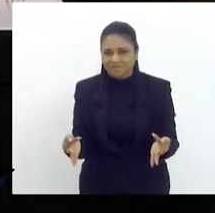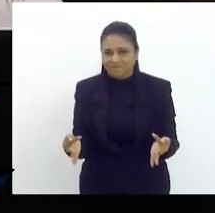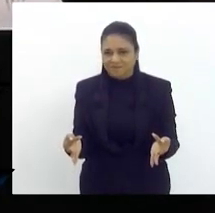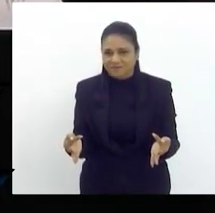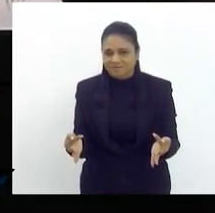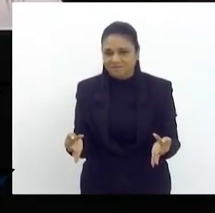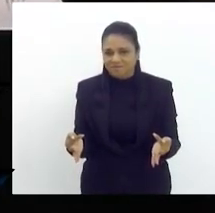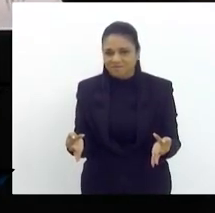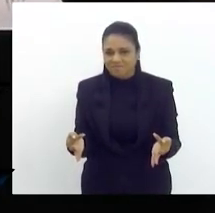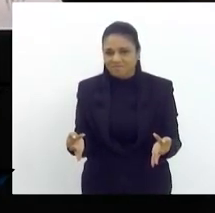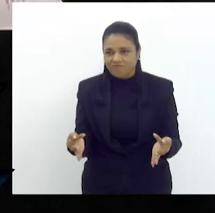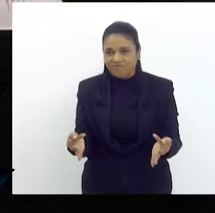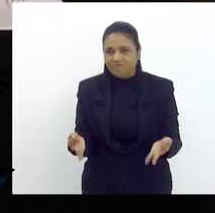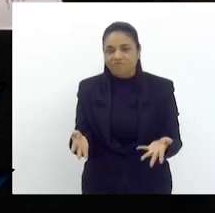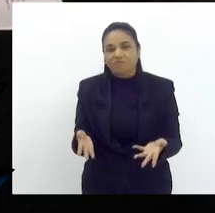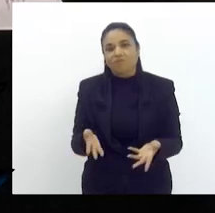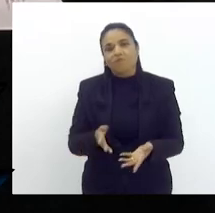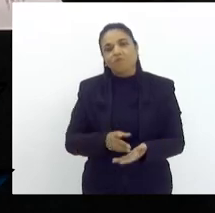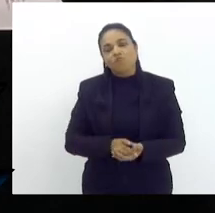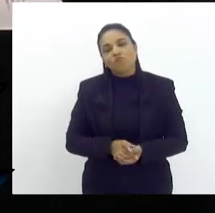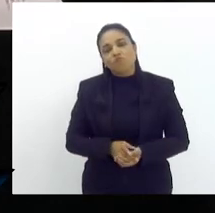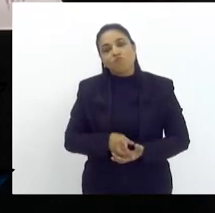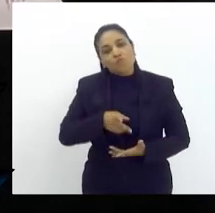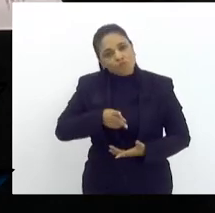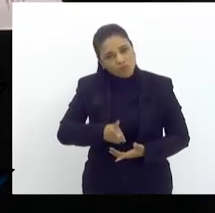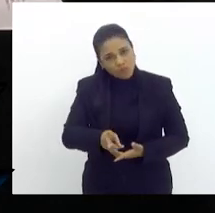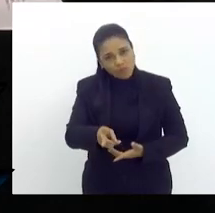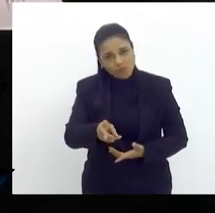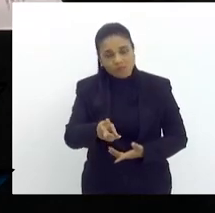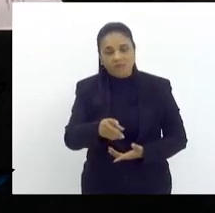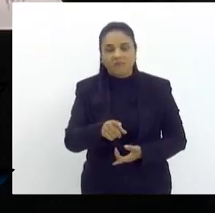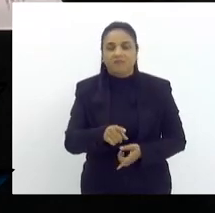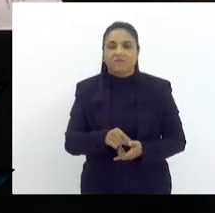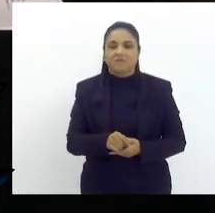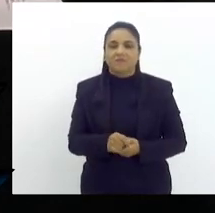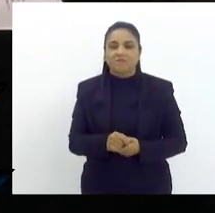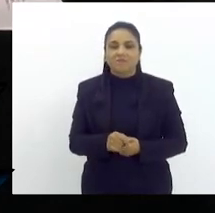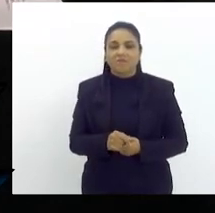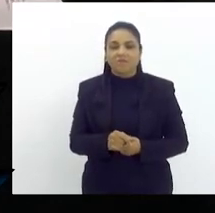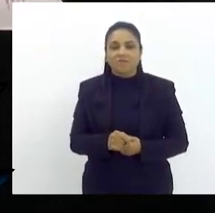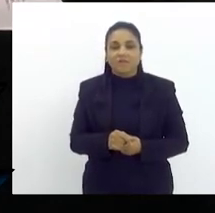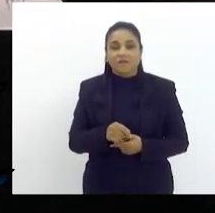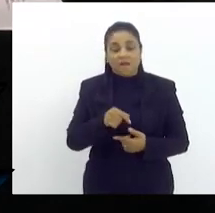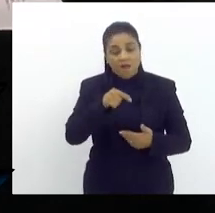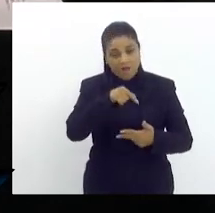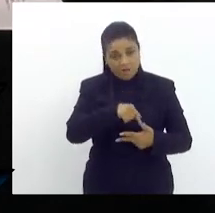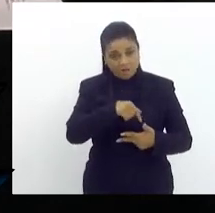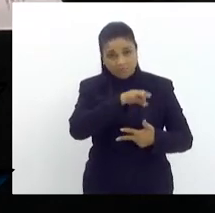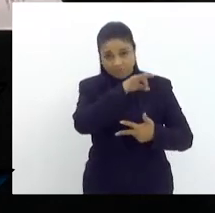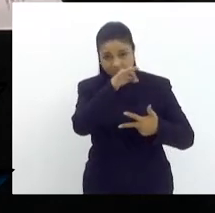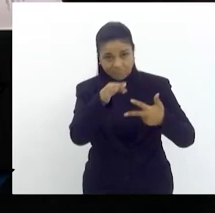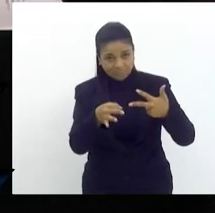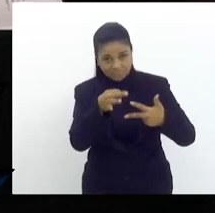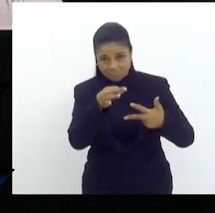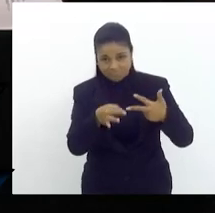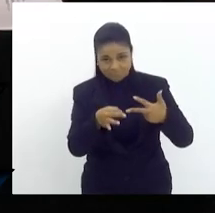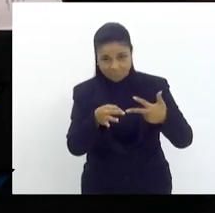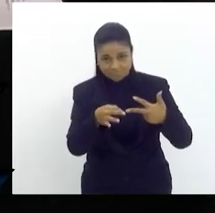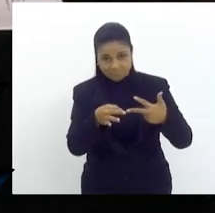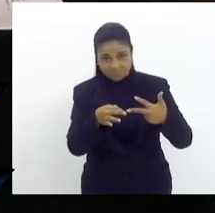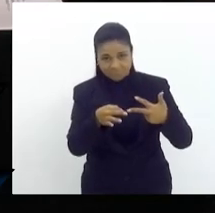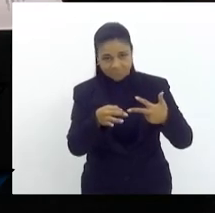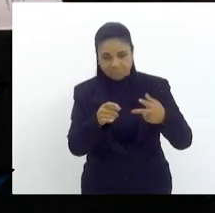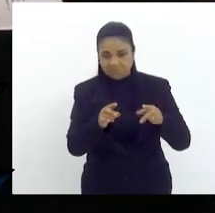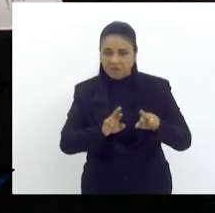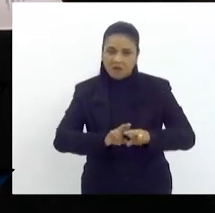e continua não cabe também a este magistrado analisar